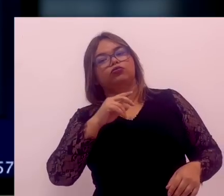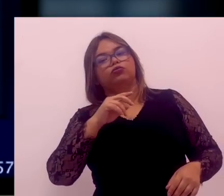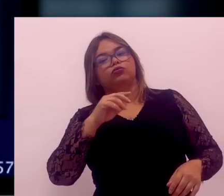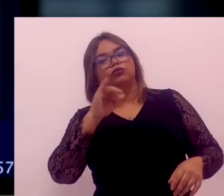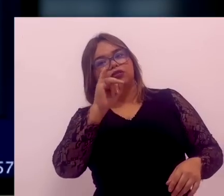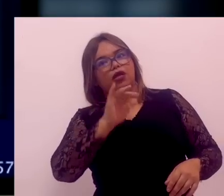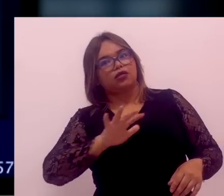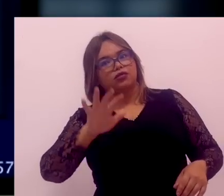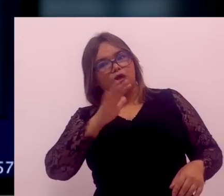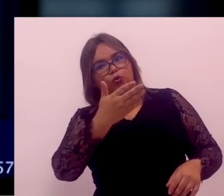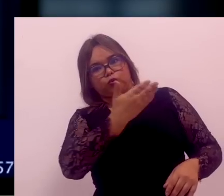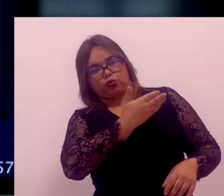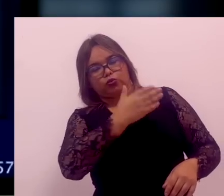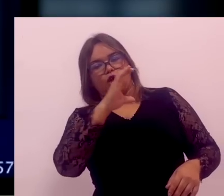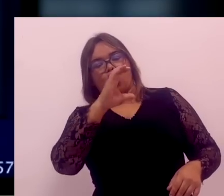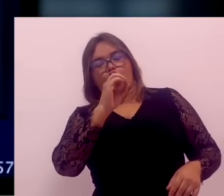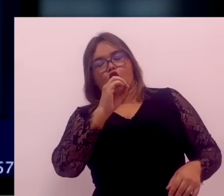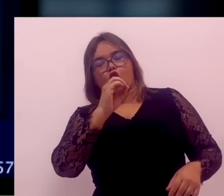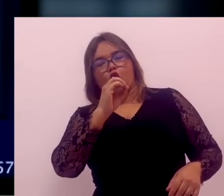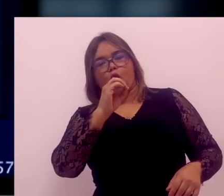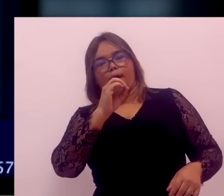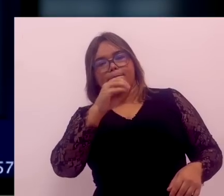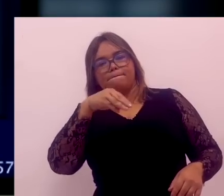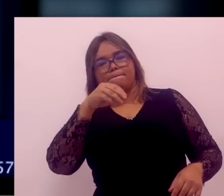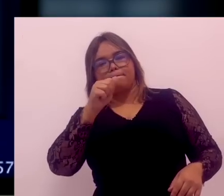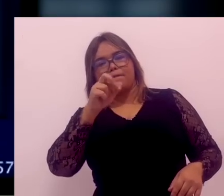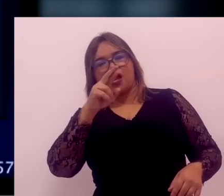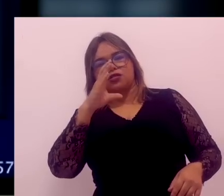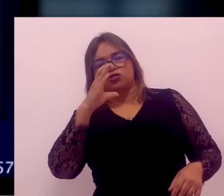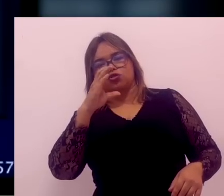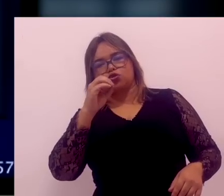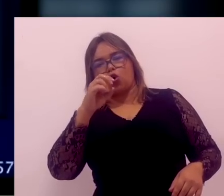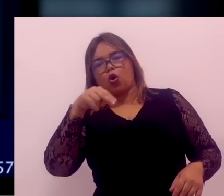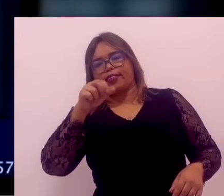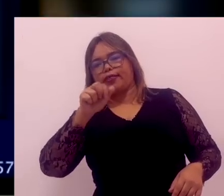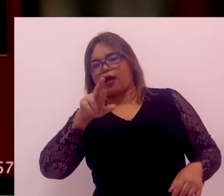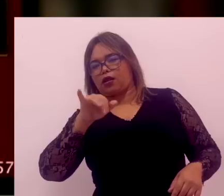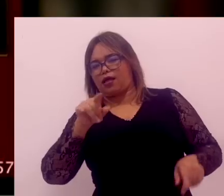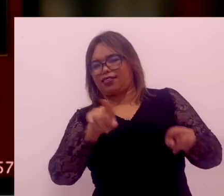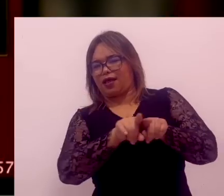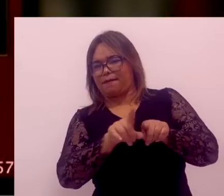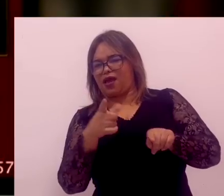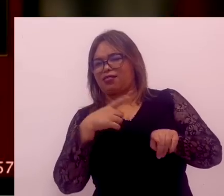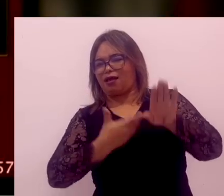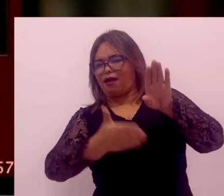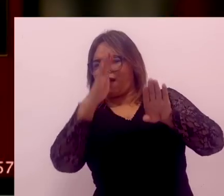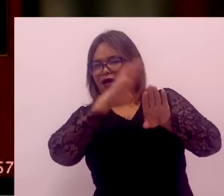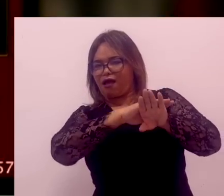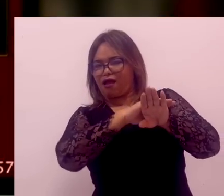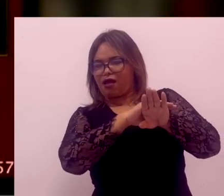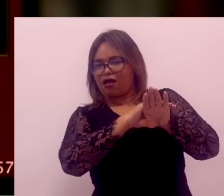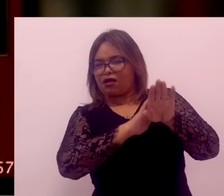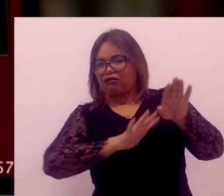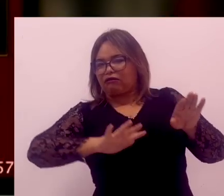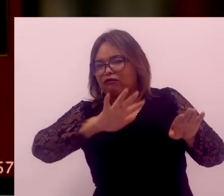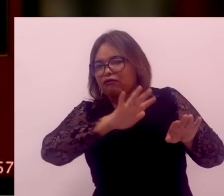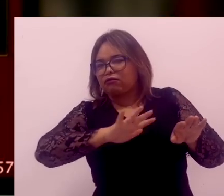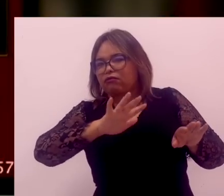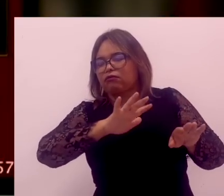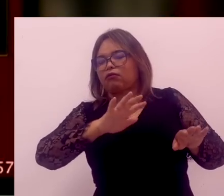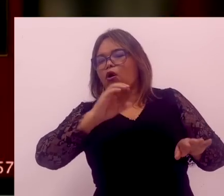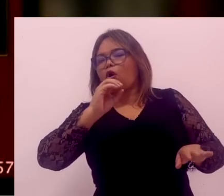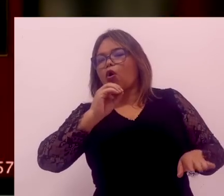também encontradas no ocultismo? Sim, claro que são. São usados na Aurora de Ouro e em outras sociedades, como